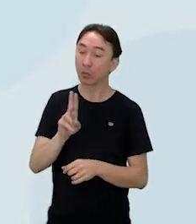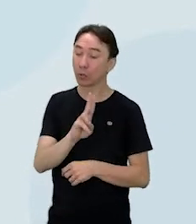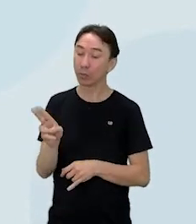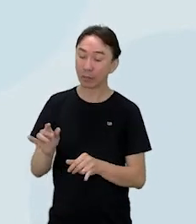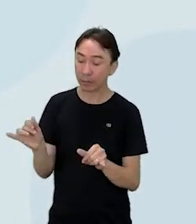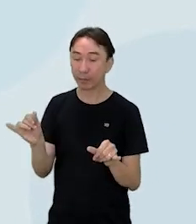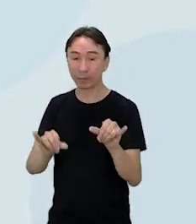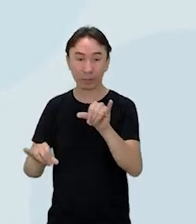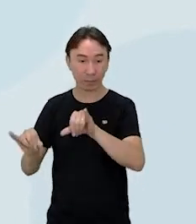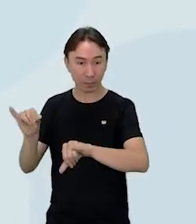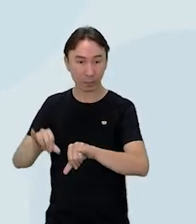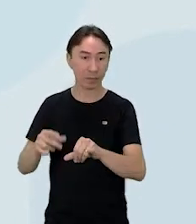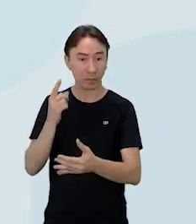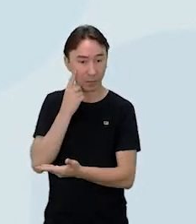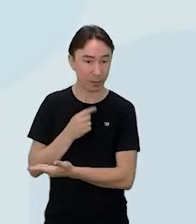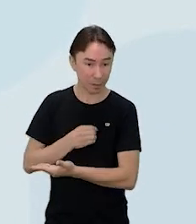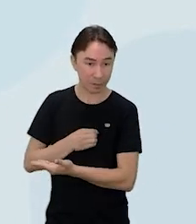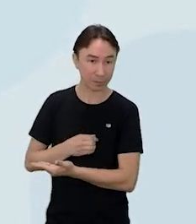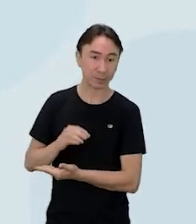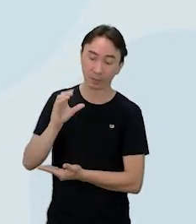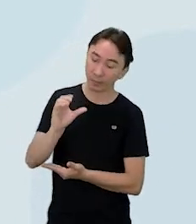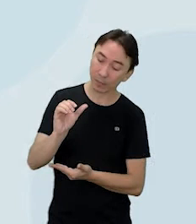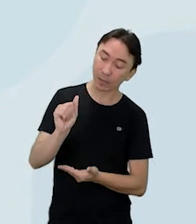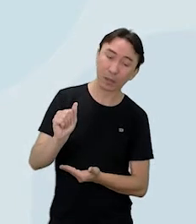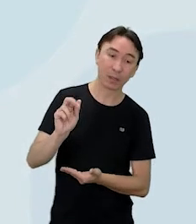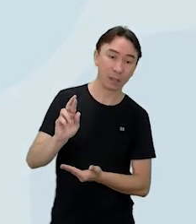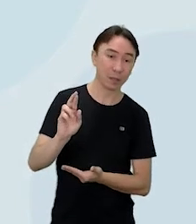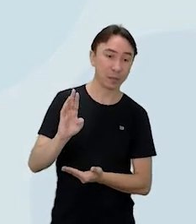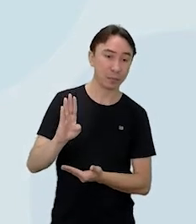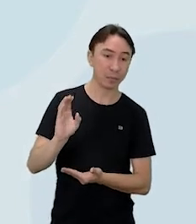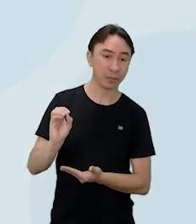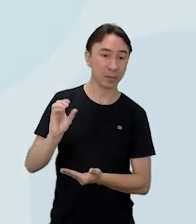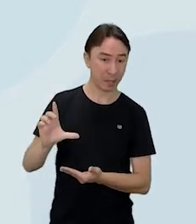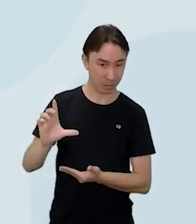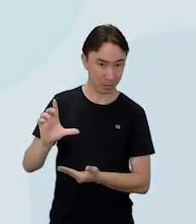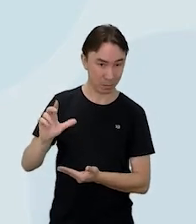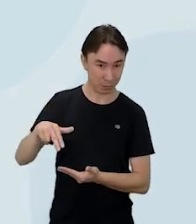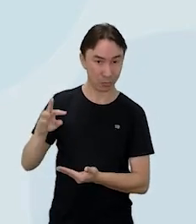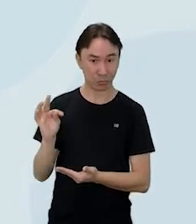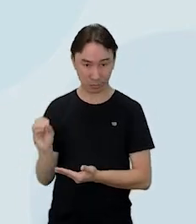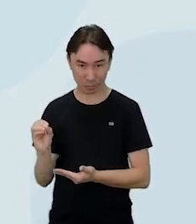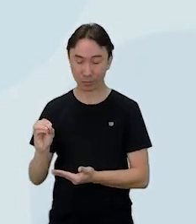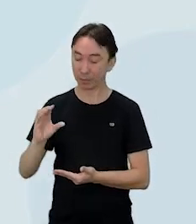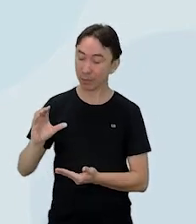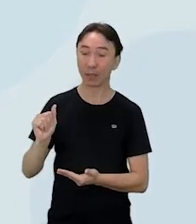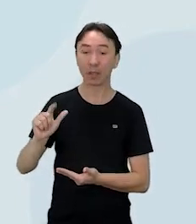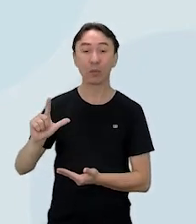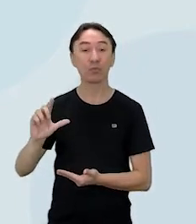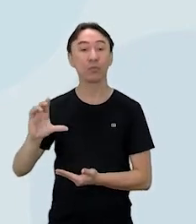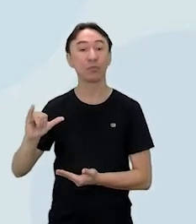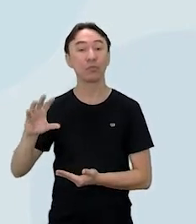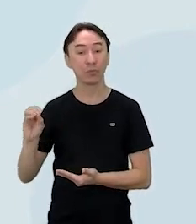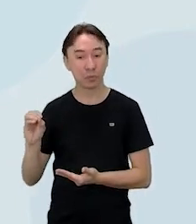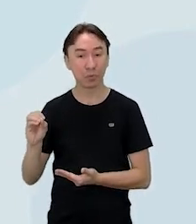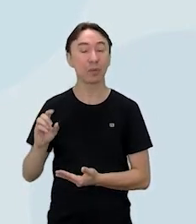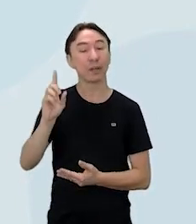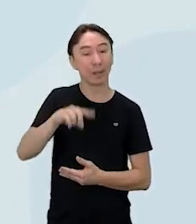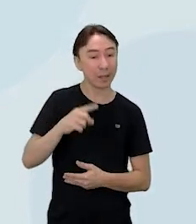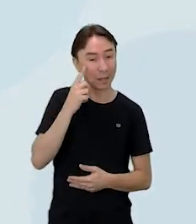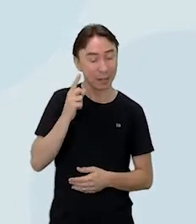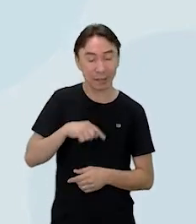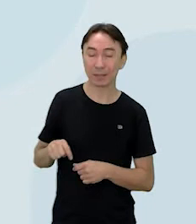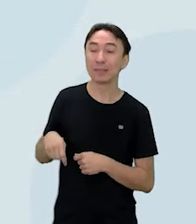é chamado de carbonato de cálcio. Então, o carbonato de cálcio é o nome químico do calcário, né? E ele é representado por